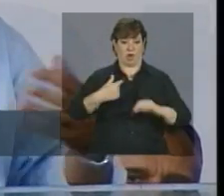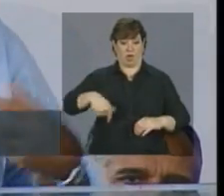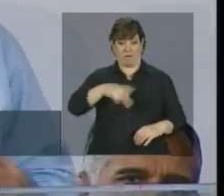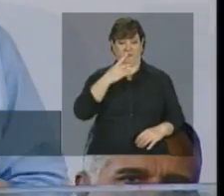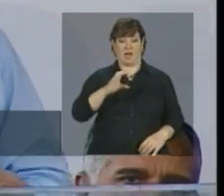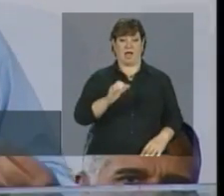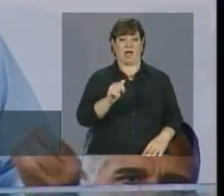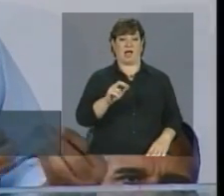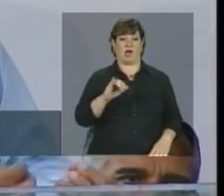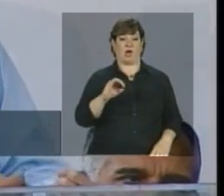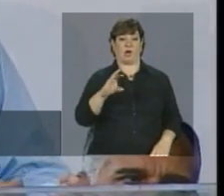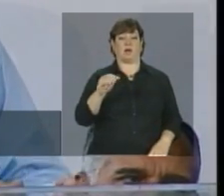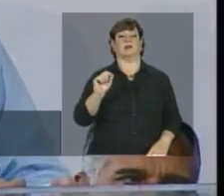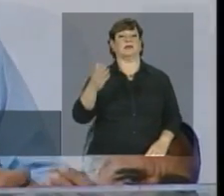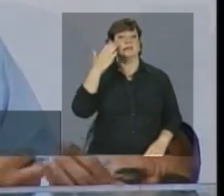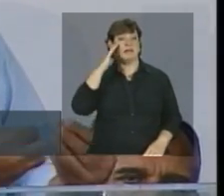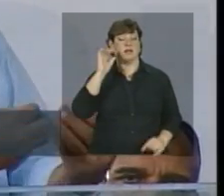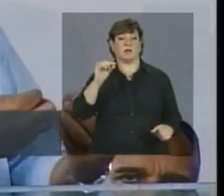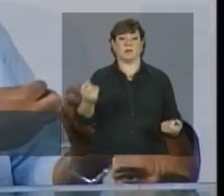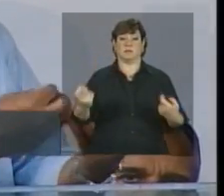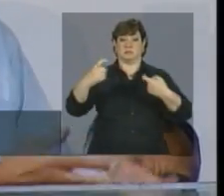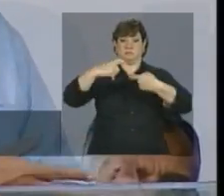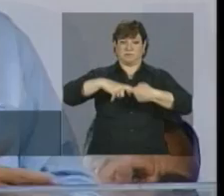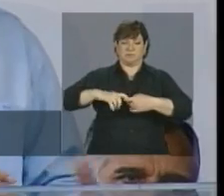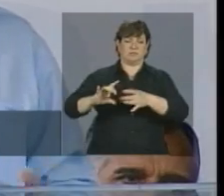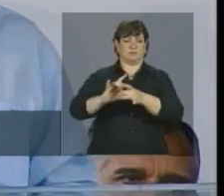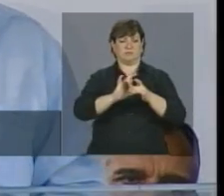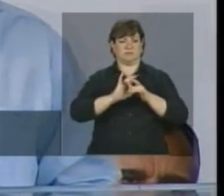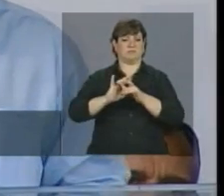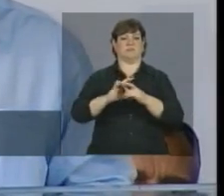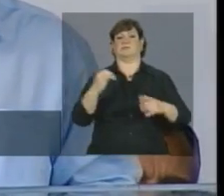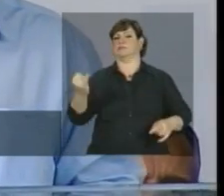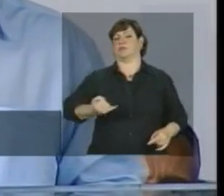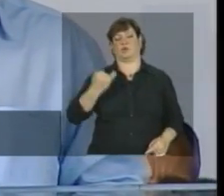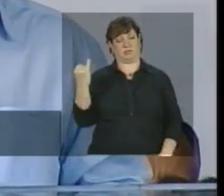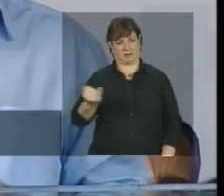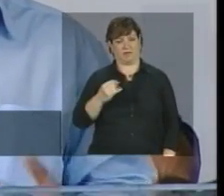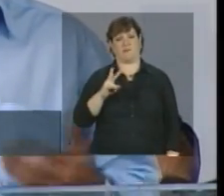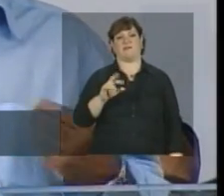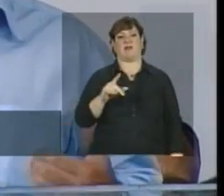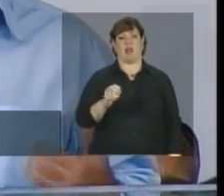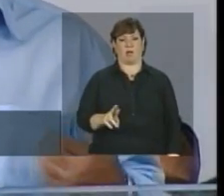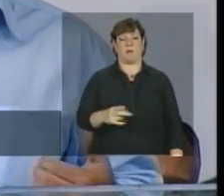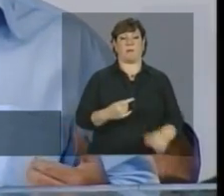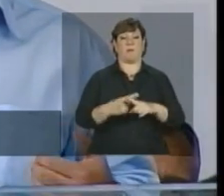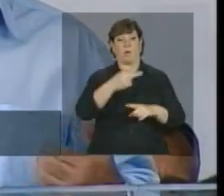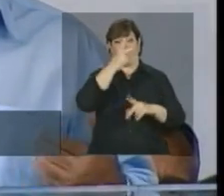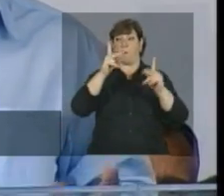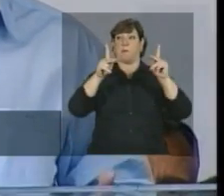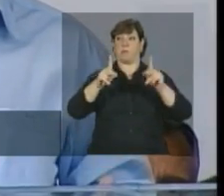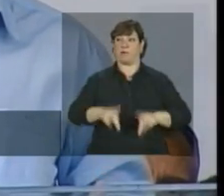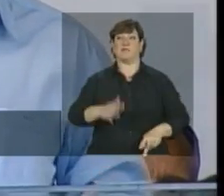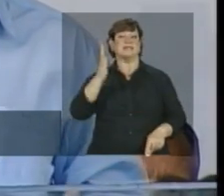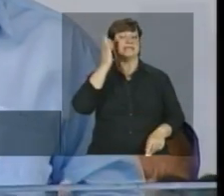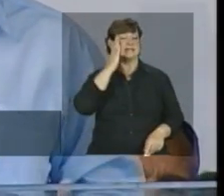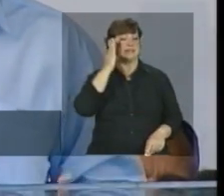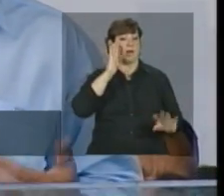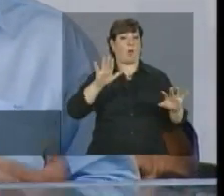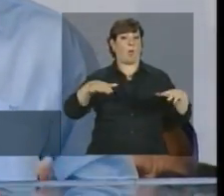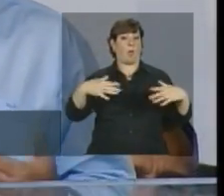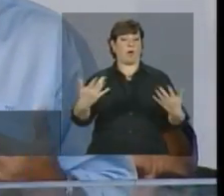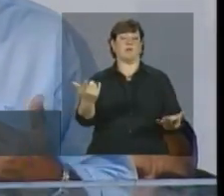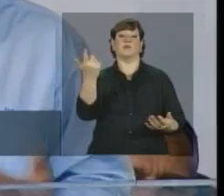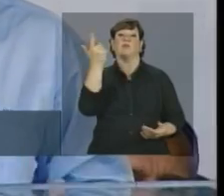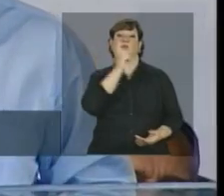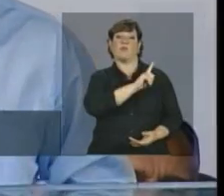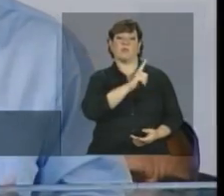cariocas, de entender que a parceria, chegou o momento da parceria. E porque o povo sabe que quando chega a parceria, quem